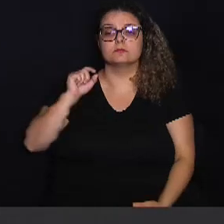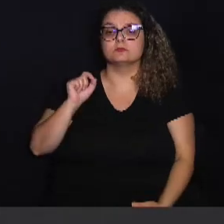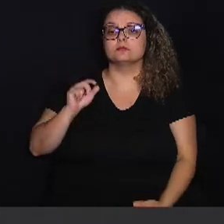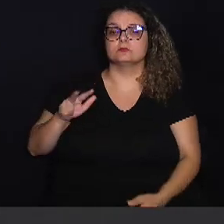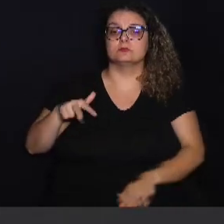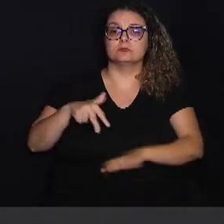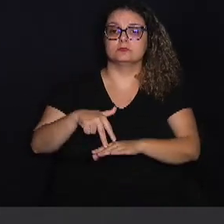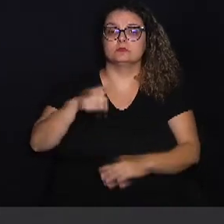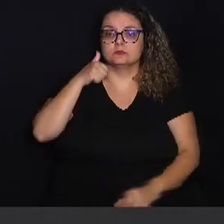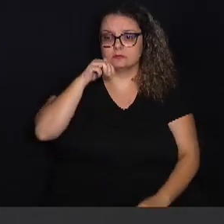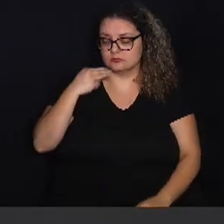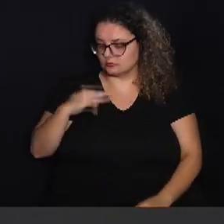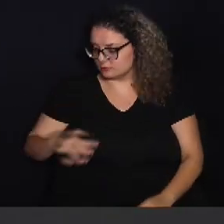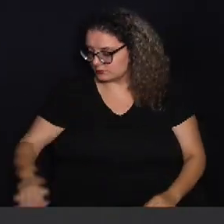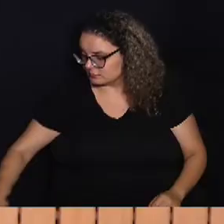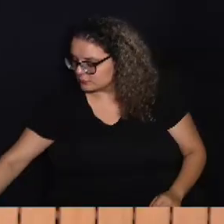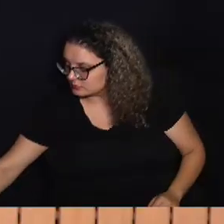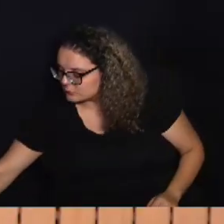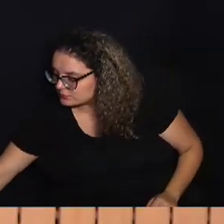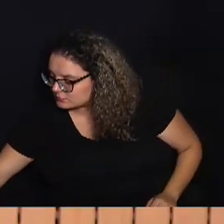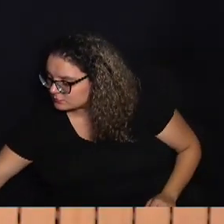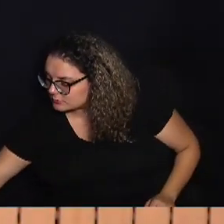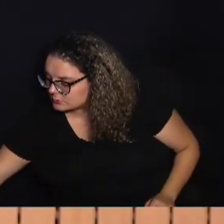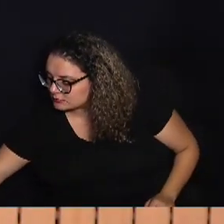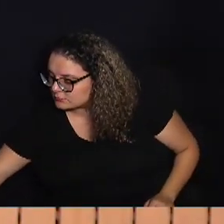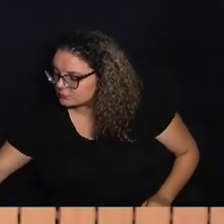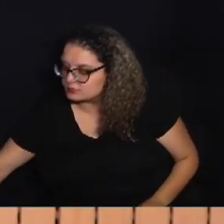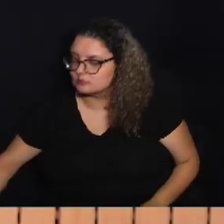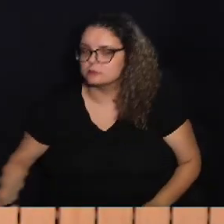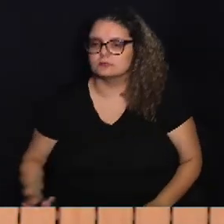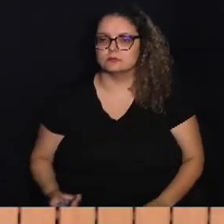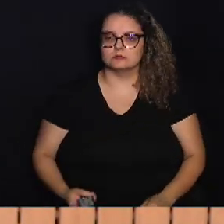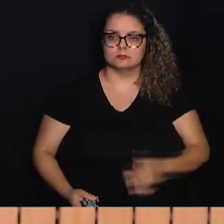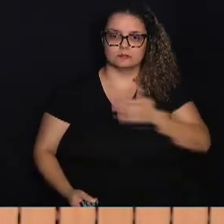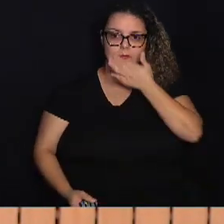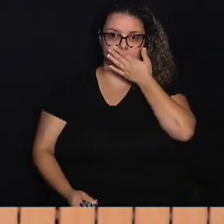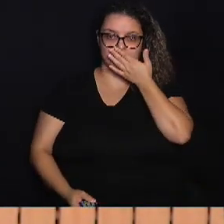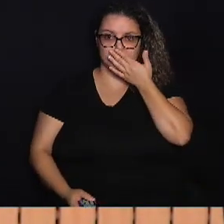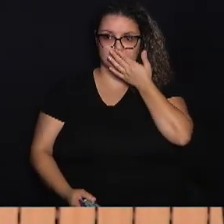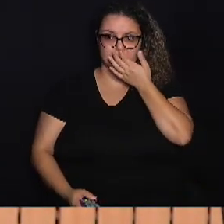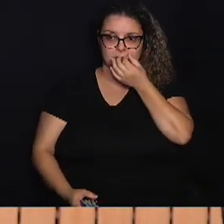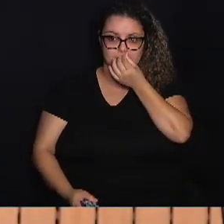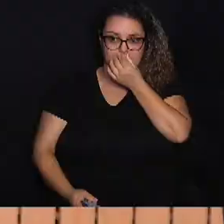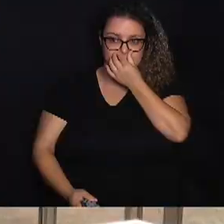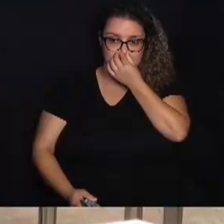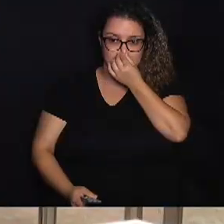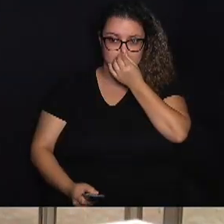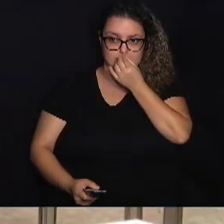a vereadora Mariana conte vereadora Mariana conte tem a palavra por até 5